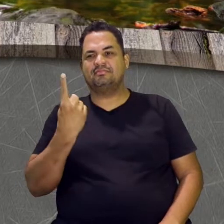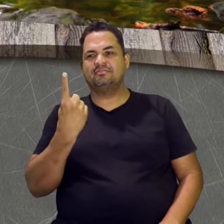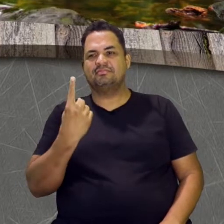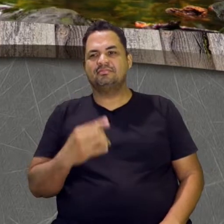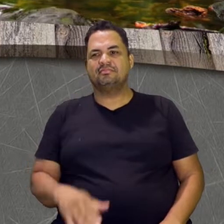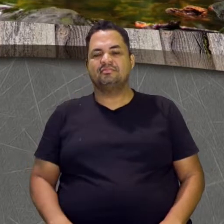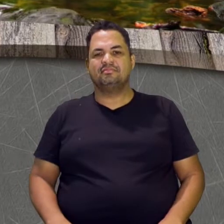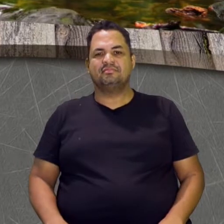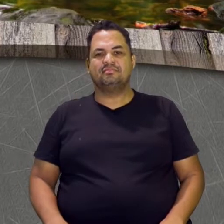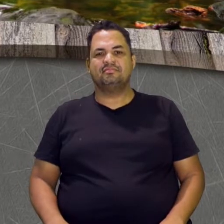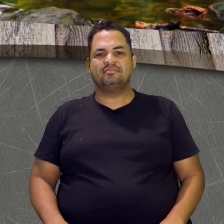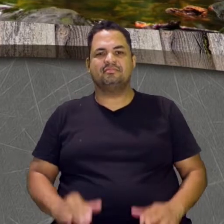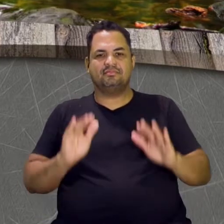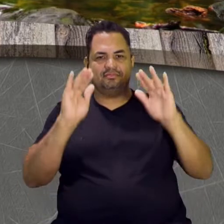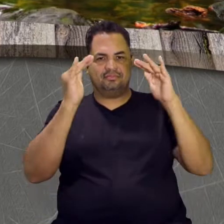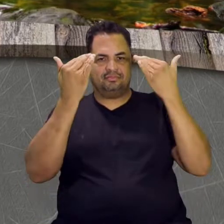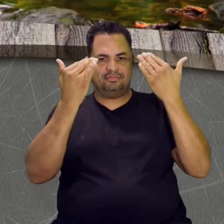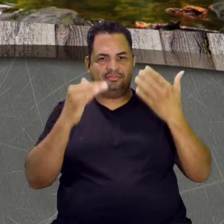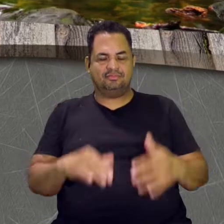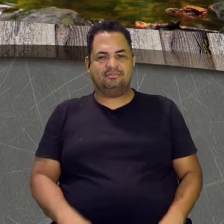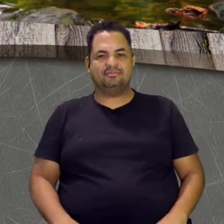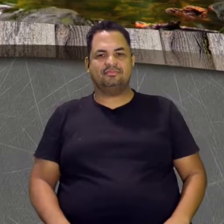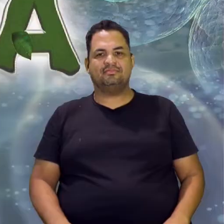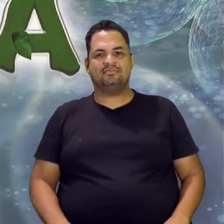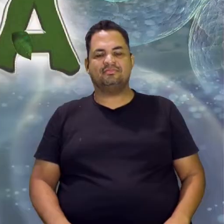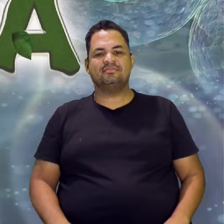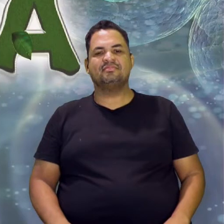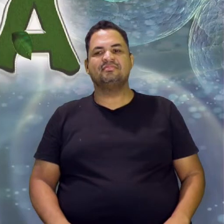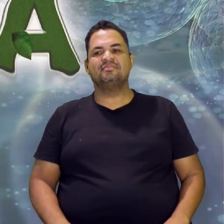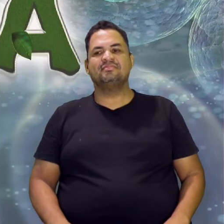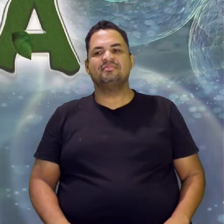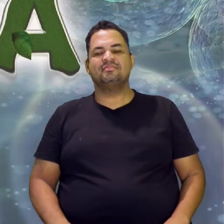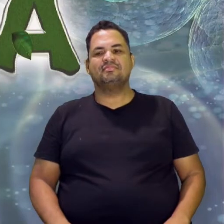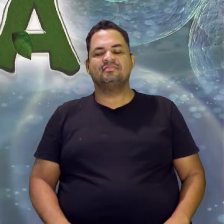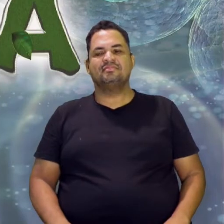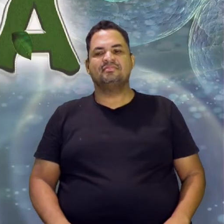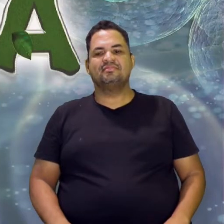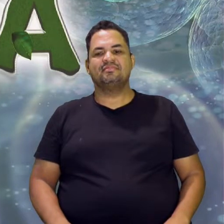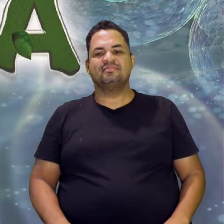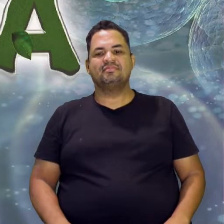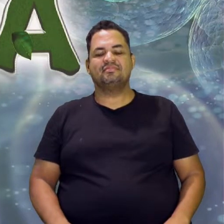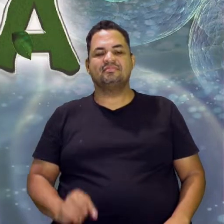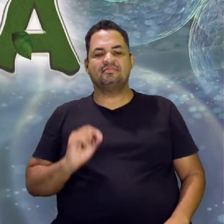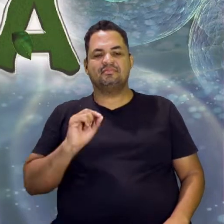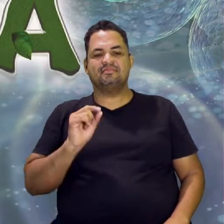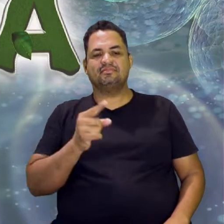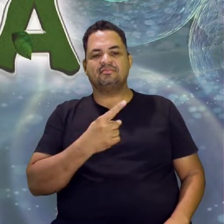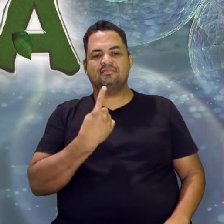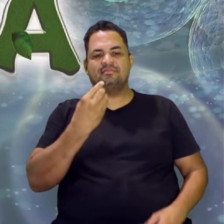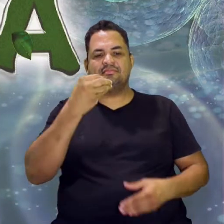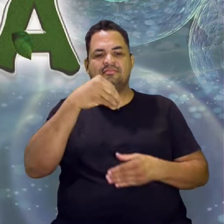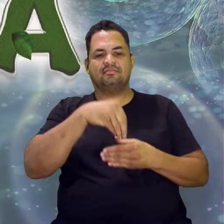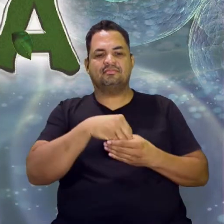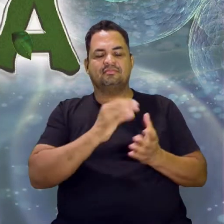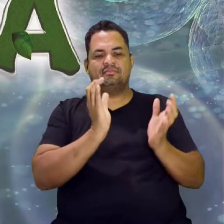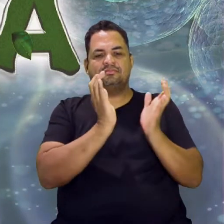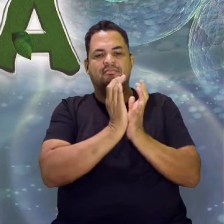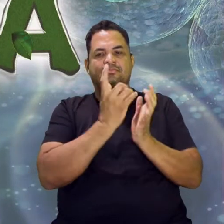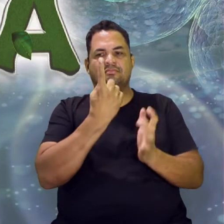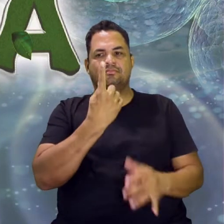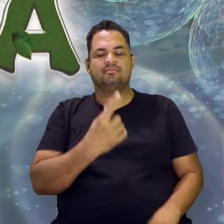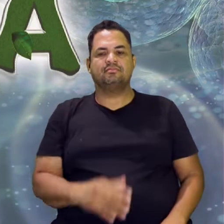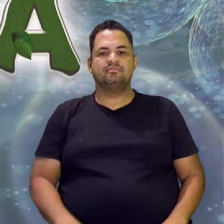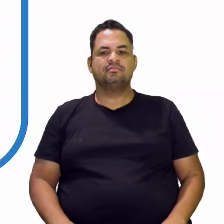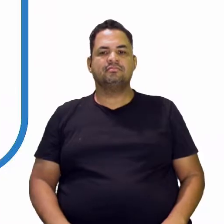16.1, tá bom? Você tá ligado? Olha lá, joga lá pro nosso quadro pra gente ver o que nós vamos ter dentro dessa unidade 1, hein,